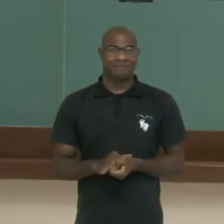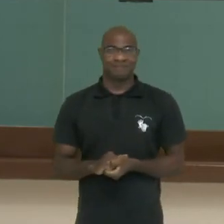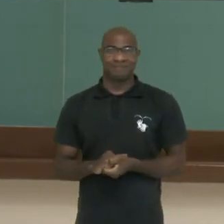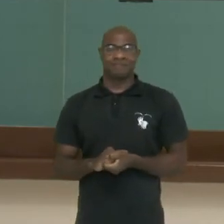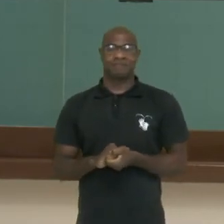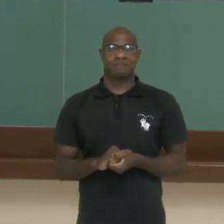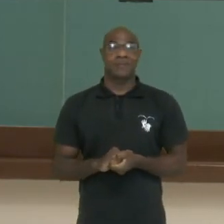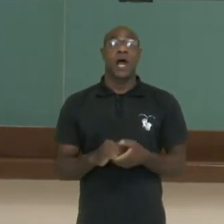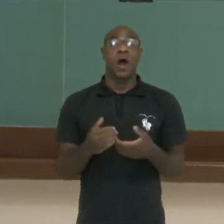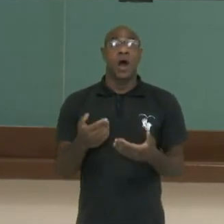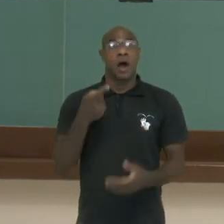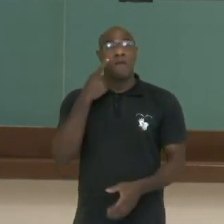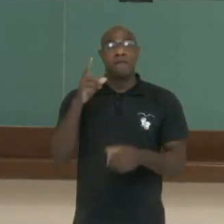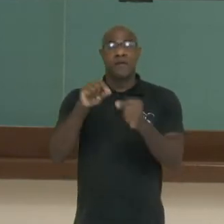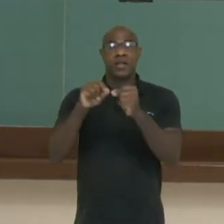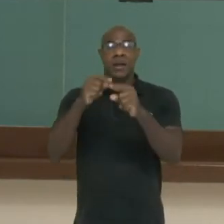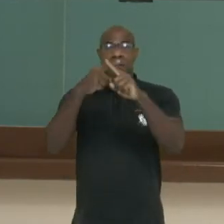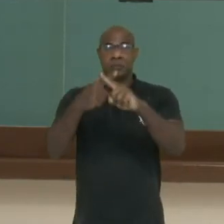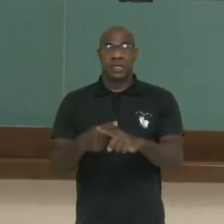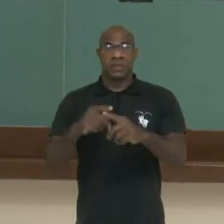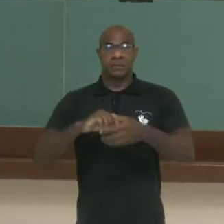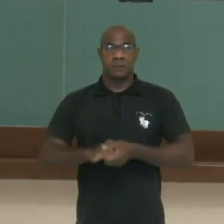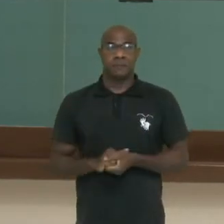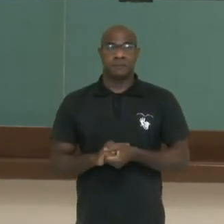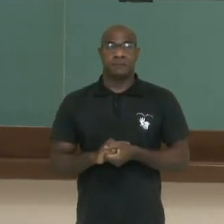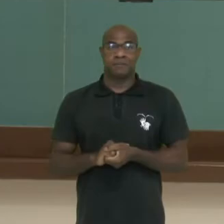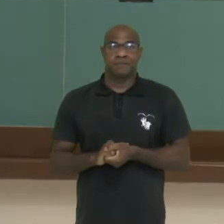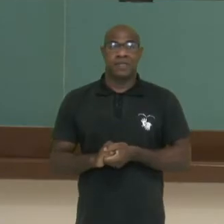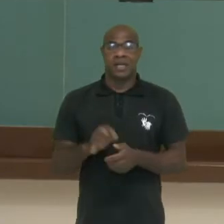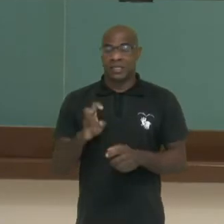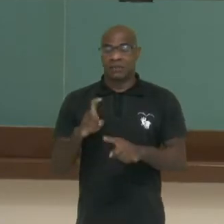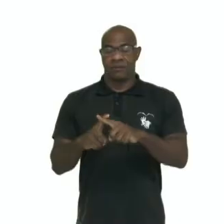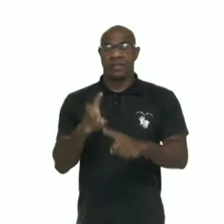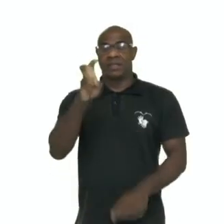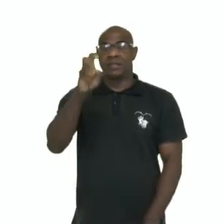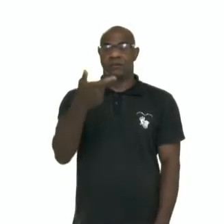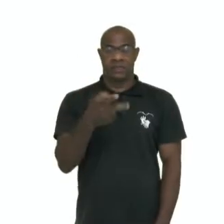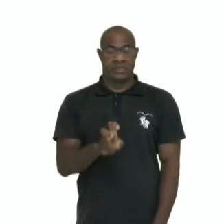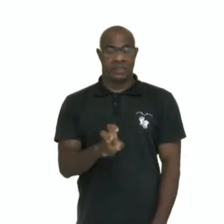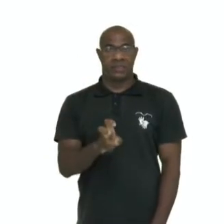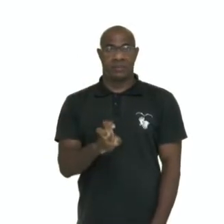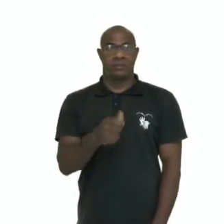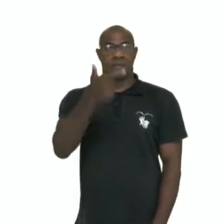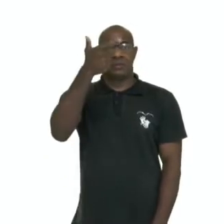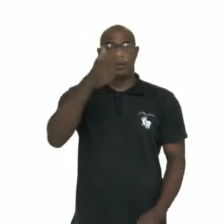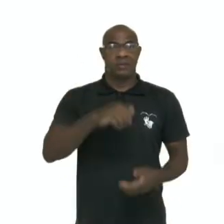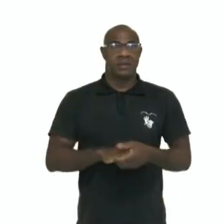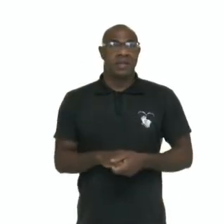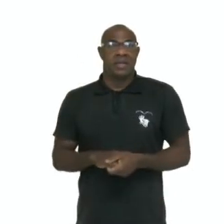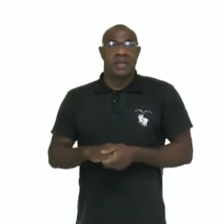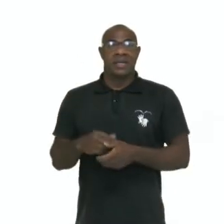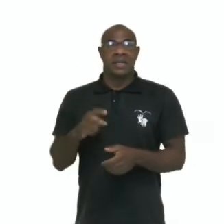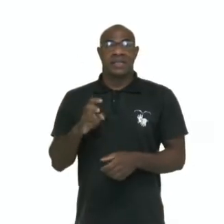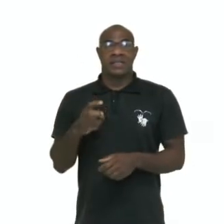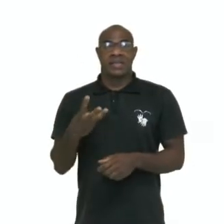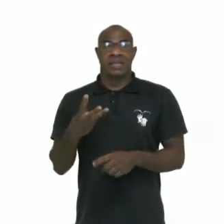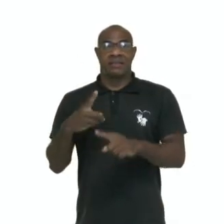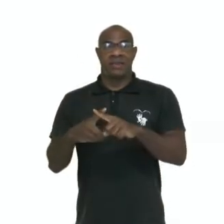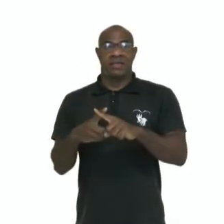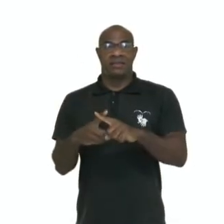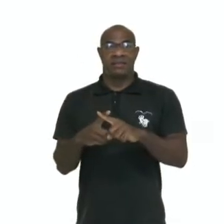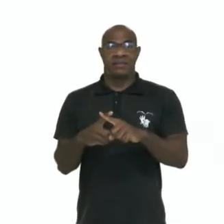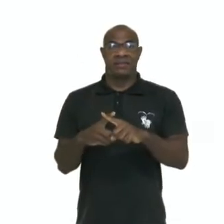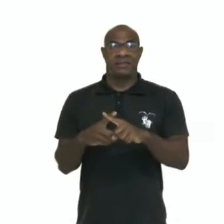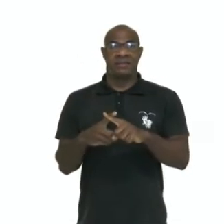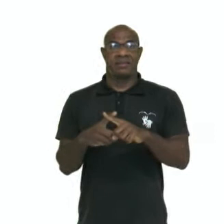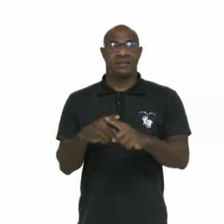lá. Vamos fazer essa multiplicação, né? Então, a gente tem lá que 5 vezes 5 é 25, né? 3 vezes 5, a gente tem ali que é